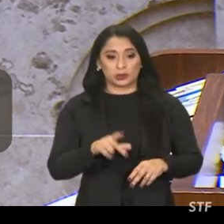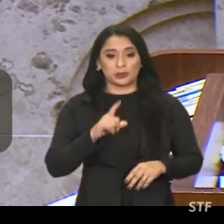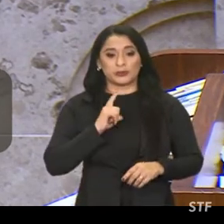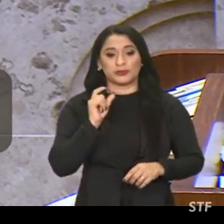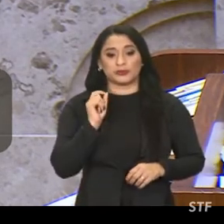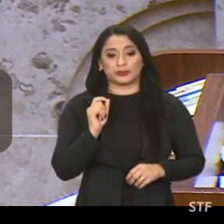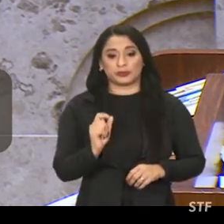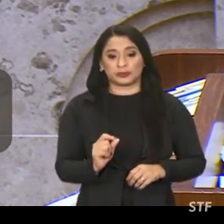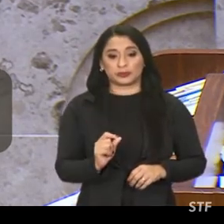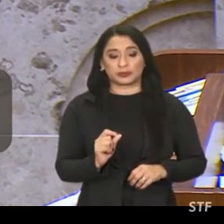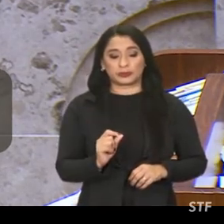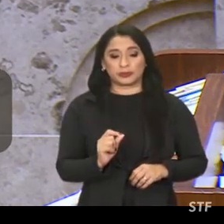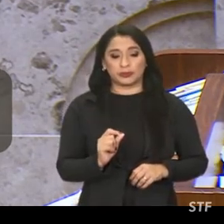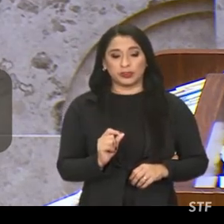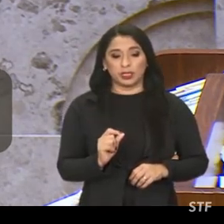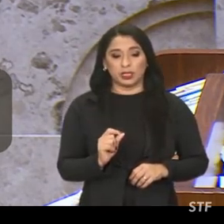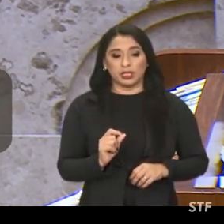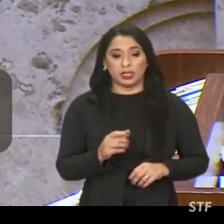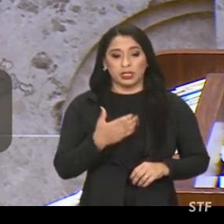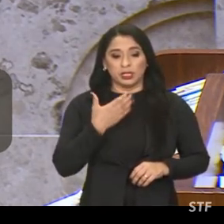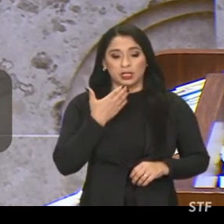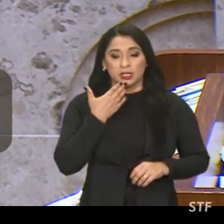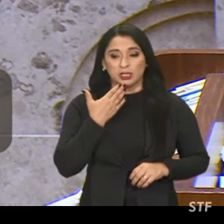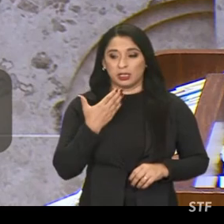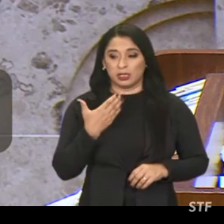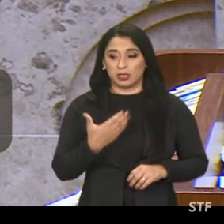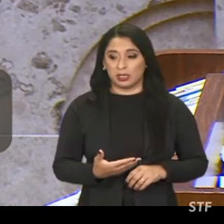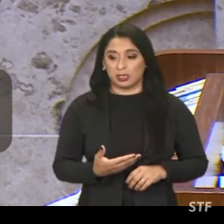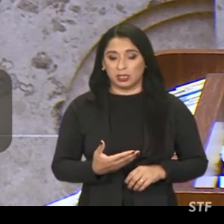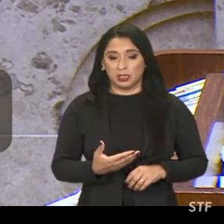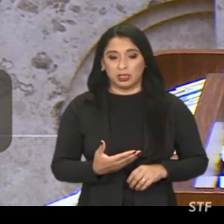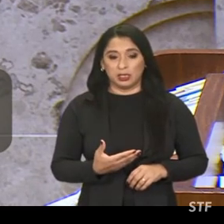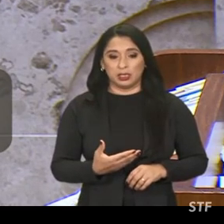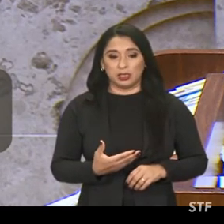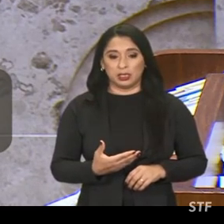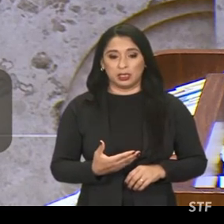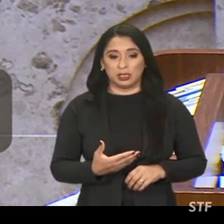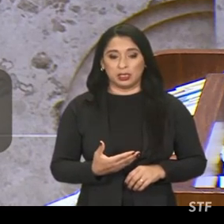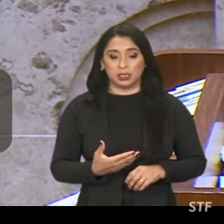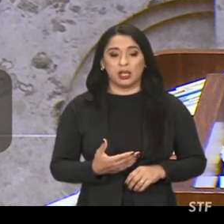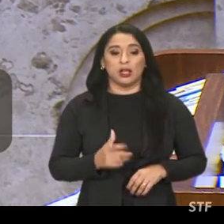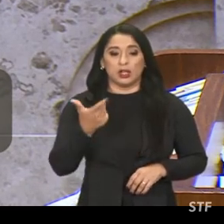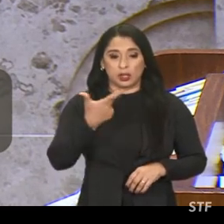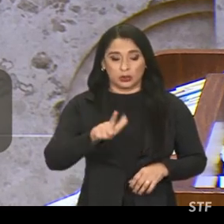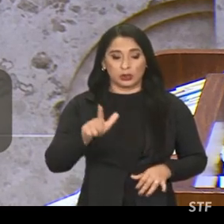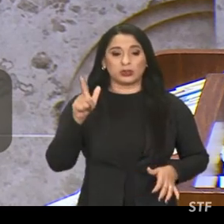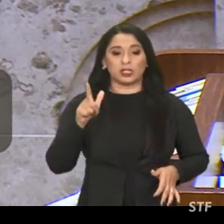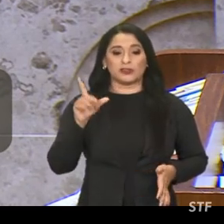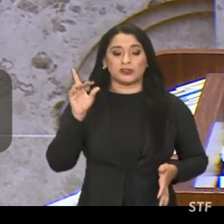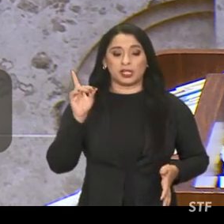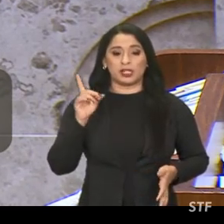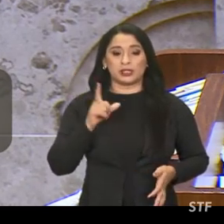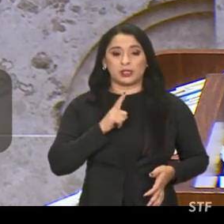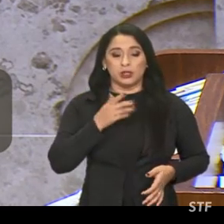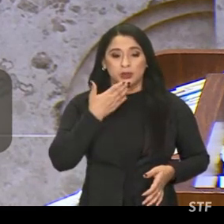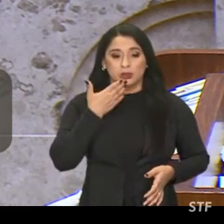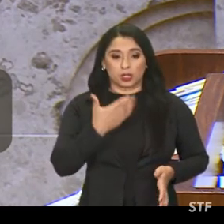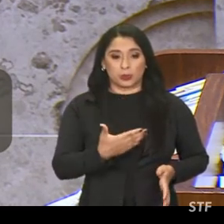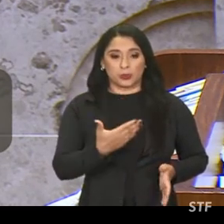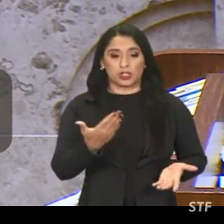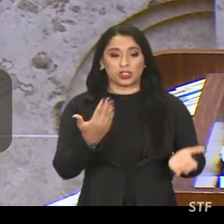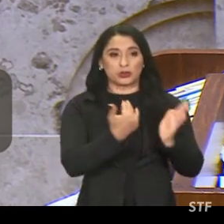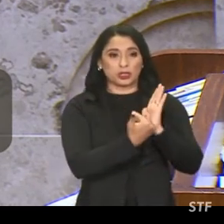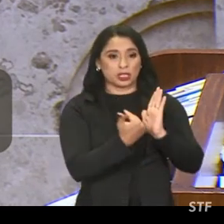eu peço e reitero o pedido da inicial